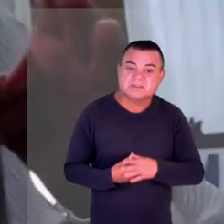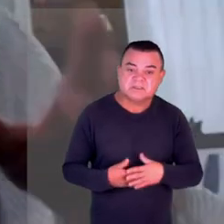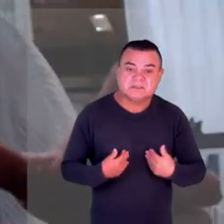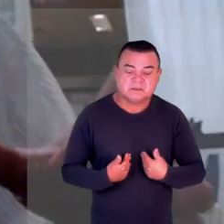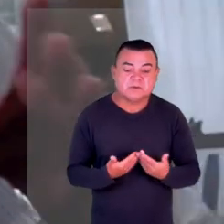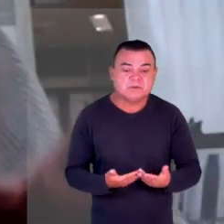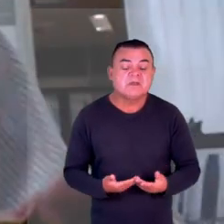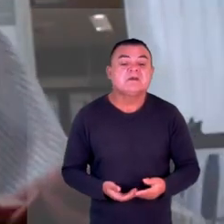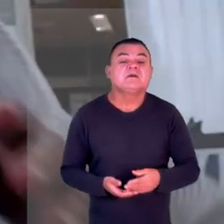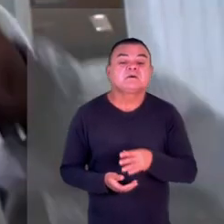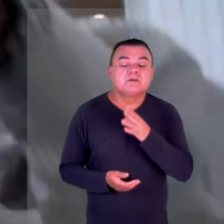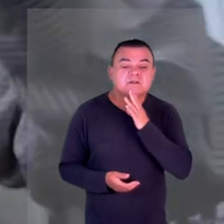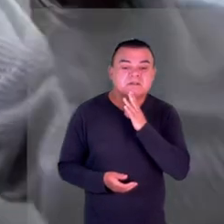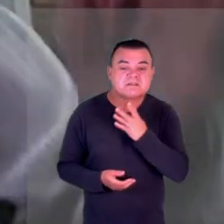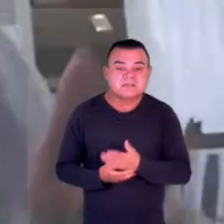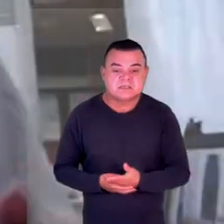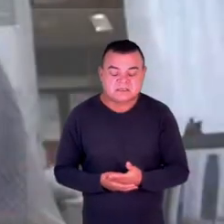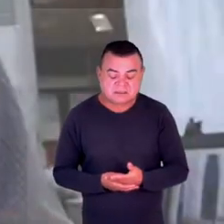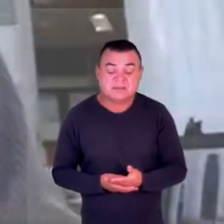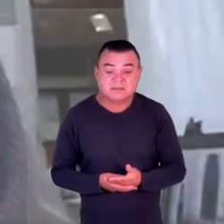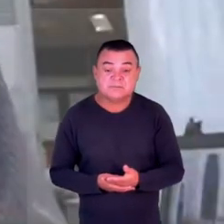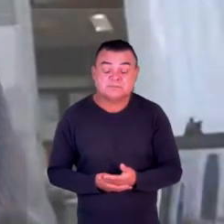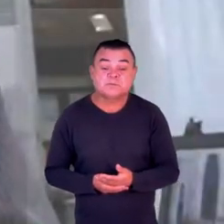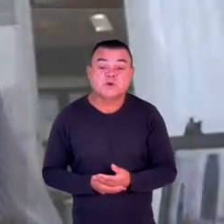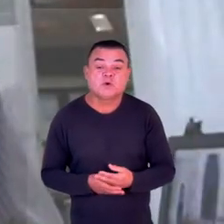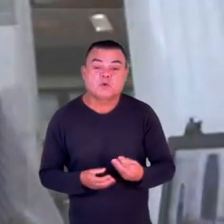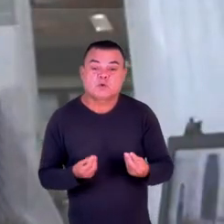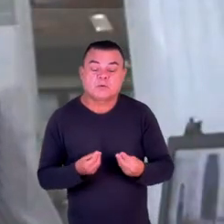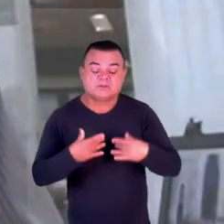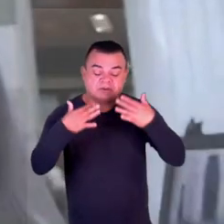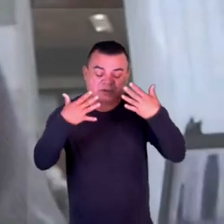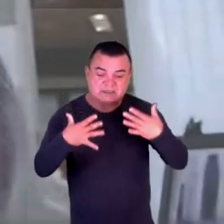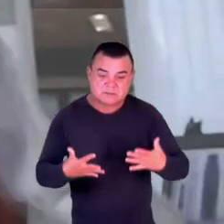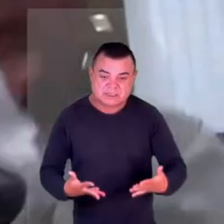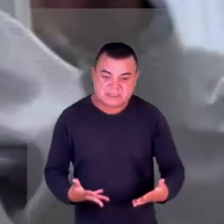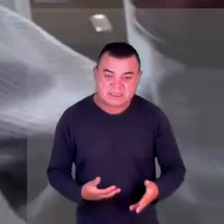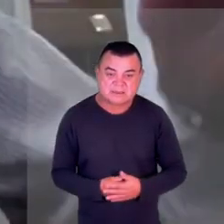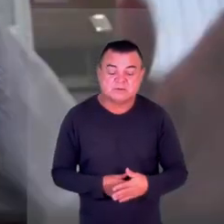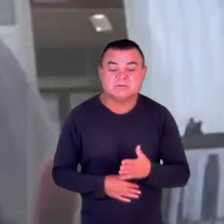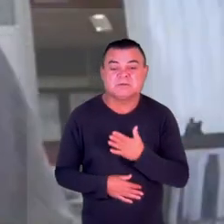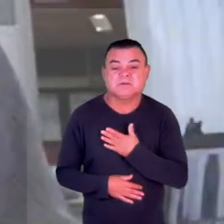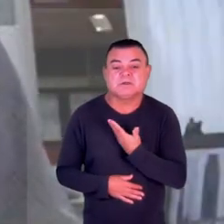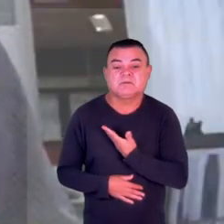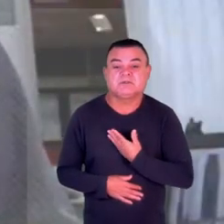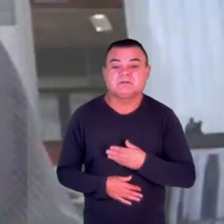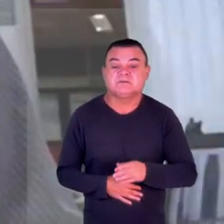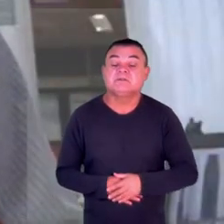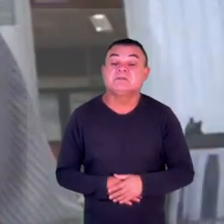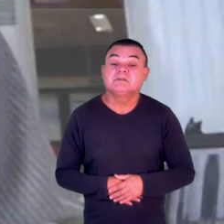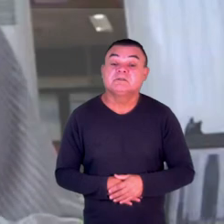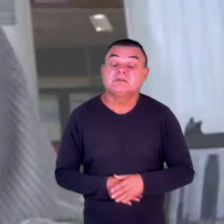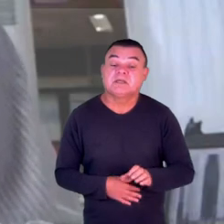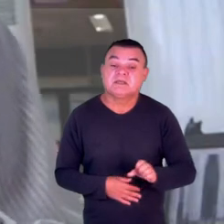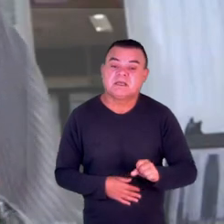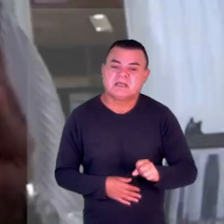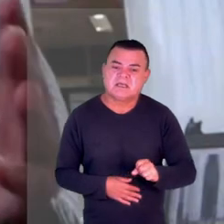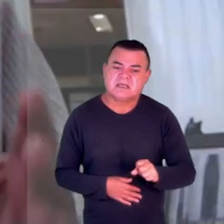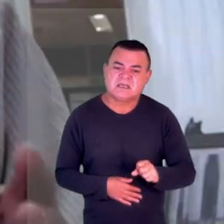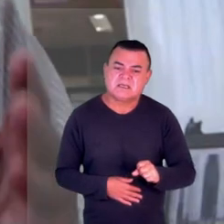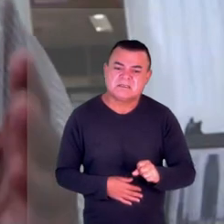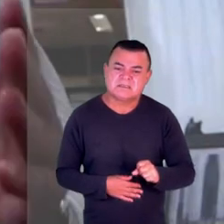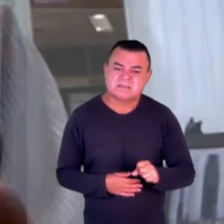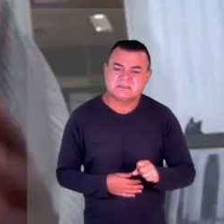reconhecer ali como já foi dito também o meu querido amigo West também falou disso né de de